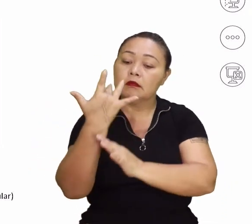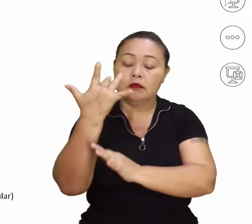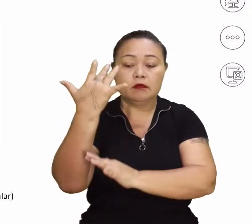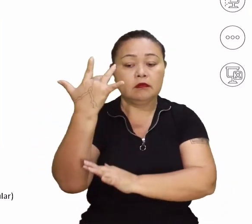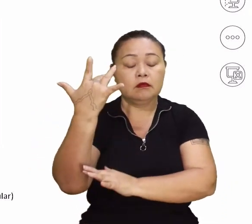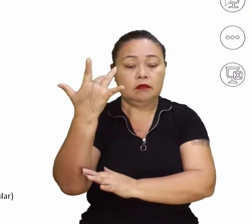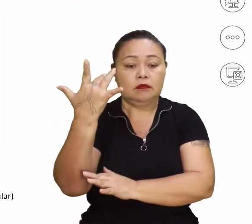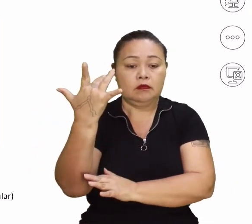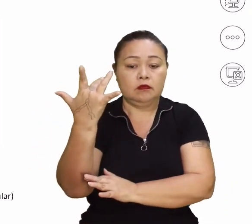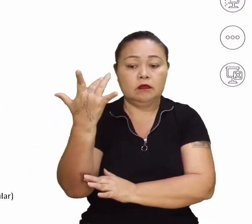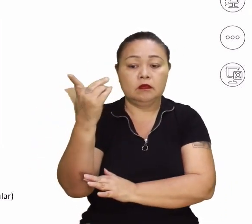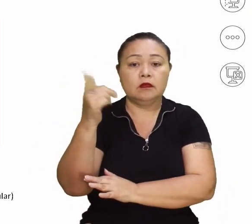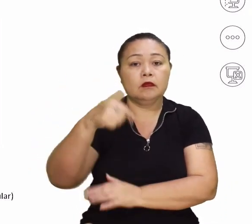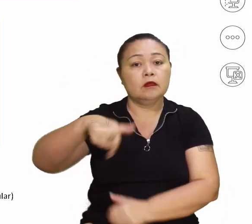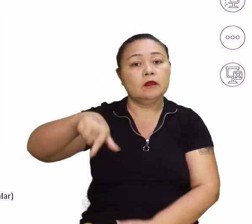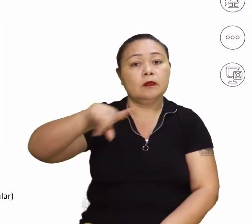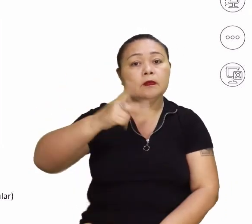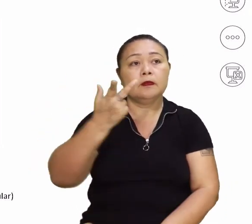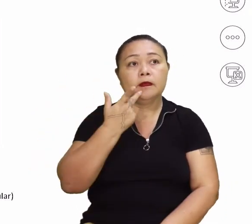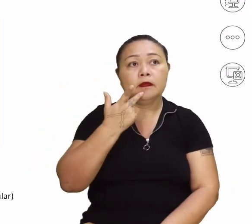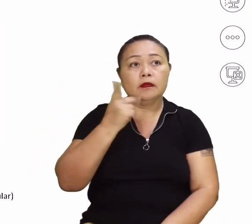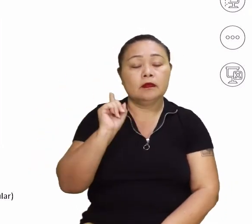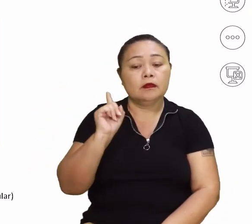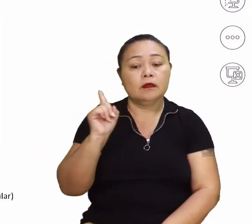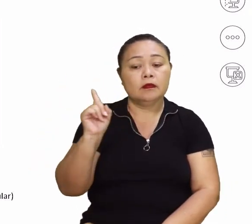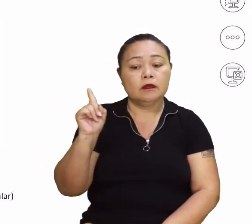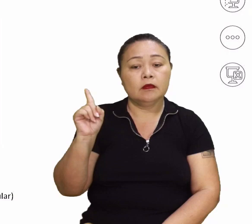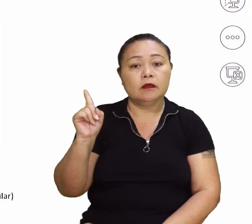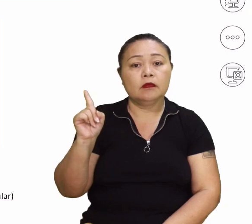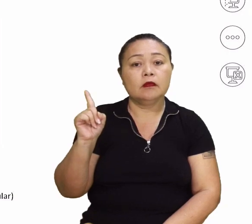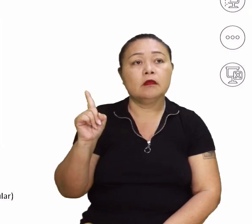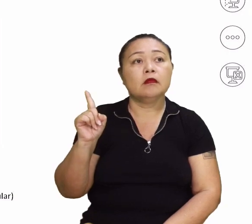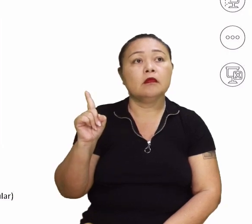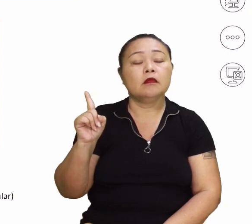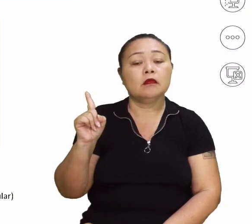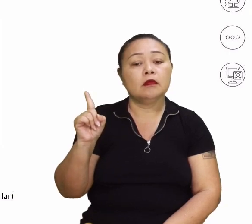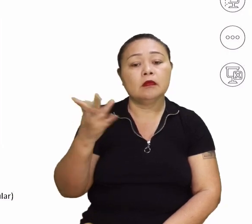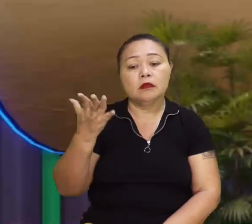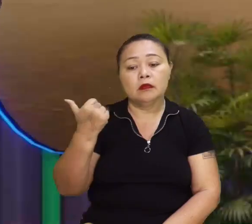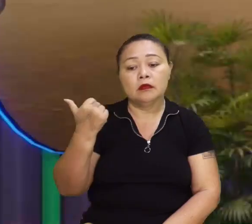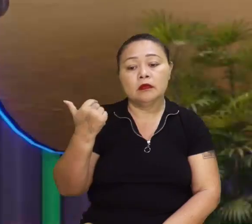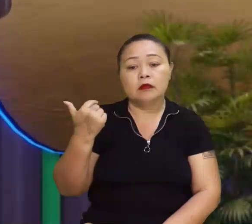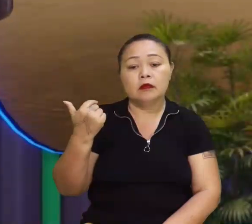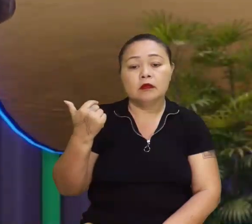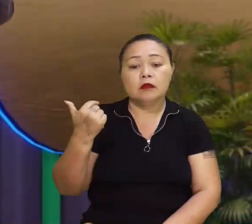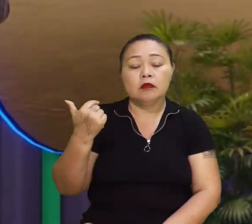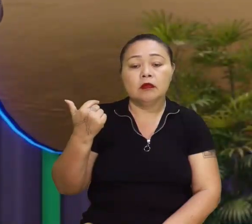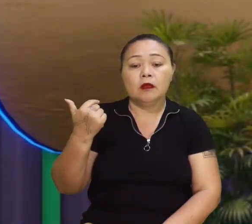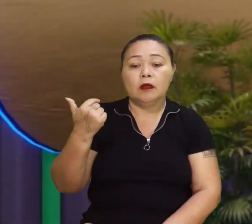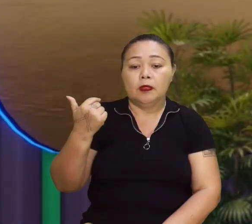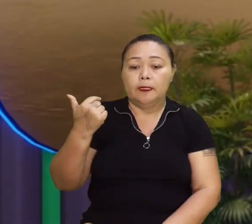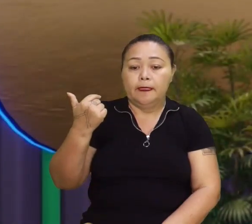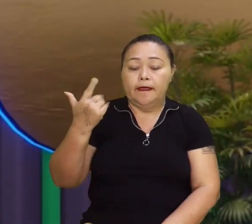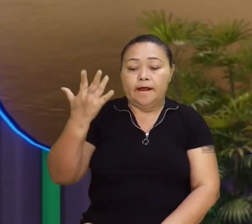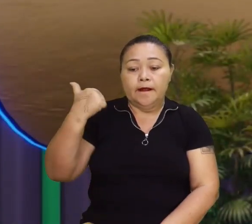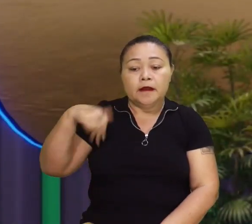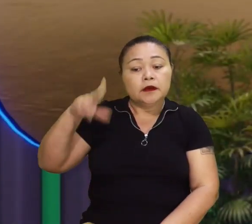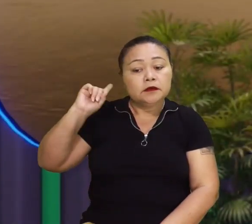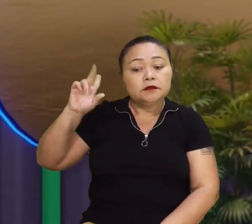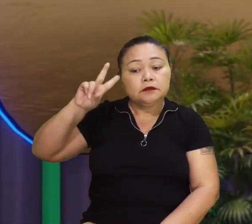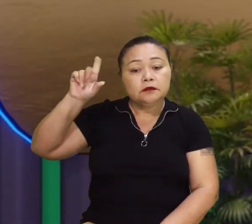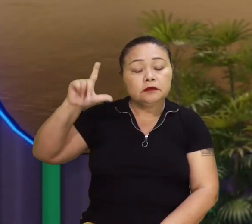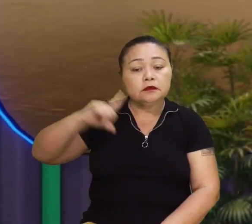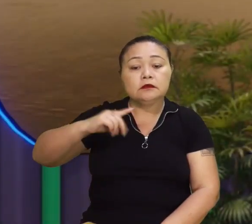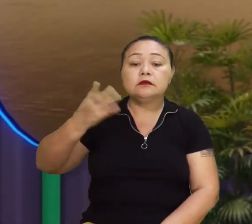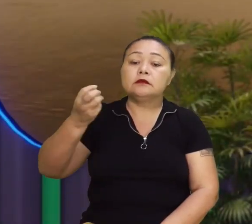pessoal, eu vou até fazer um adendo. Chega aí comigo, diretor. Só voltando aqui um pouquinho no assunto, quando eu falei